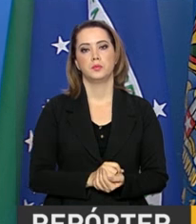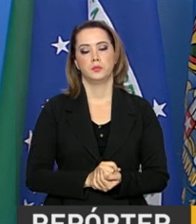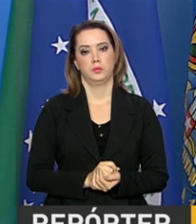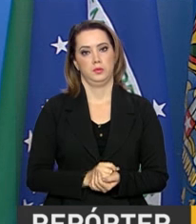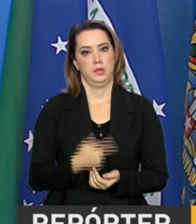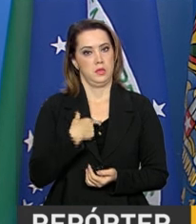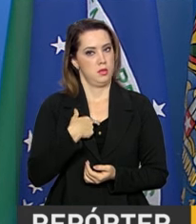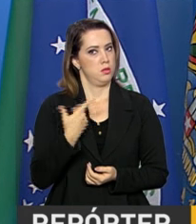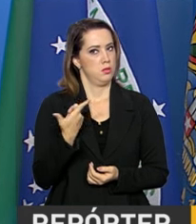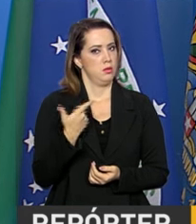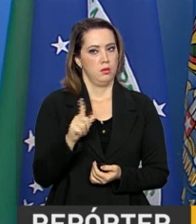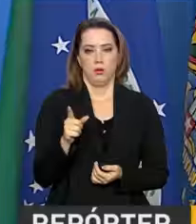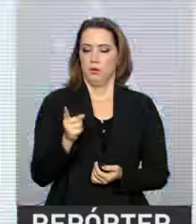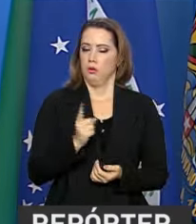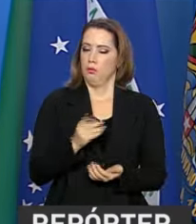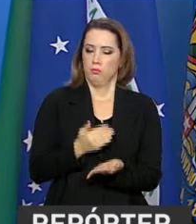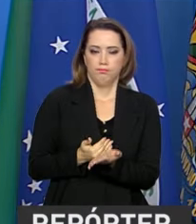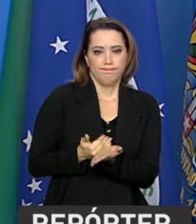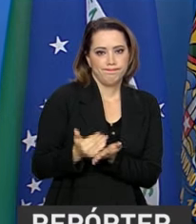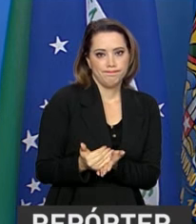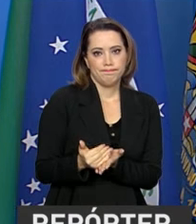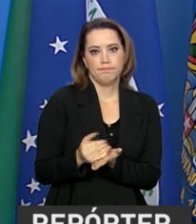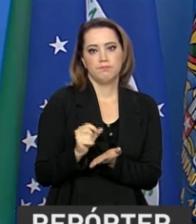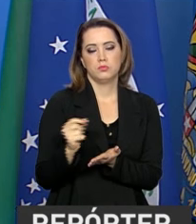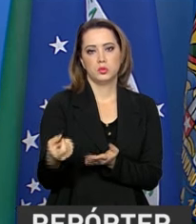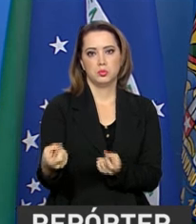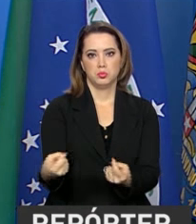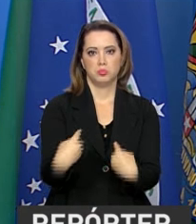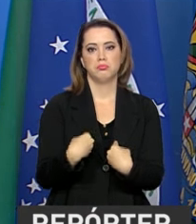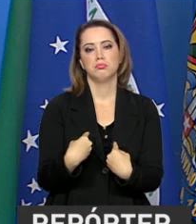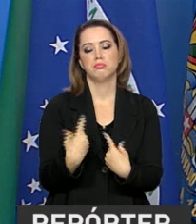não deixarei passar em branco a manifestação